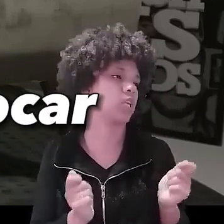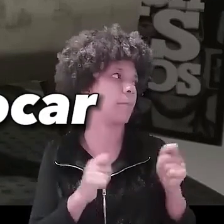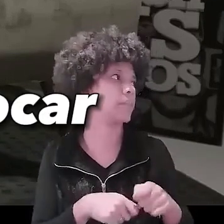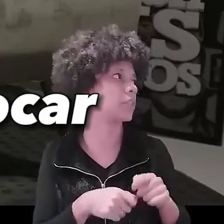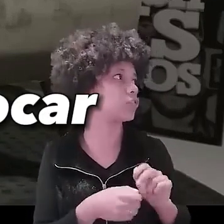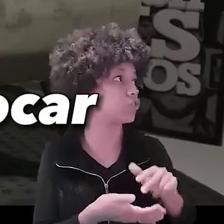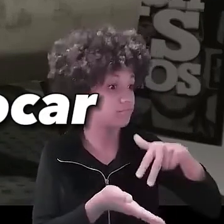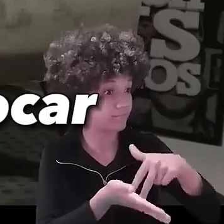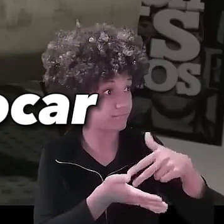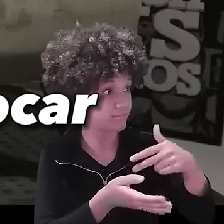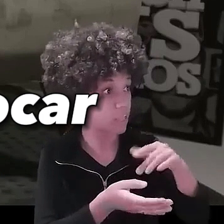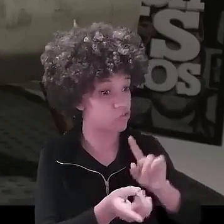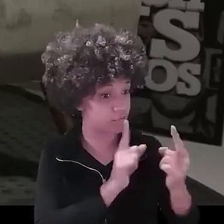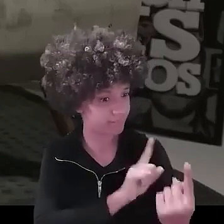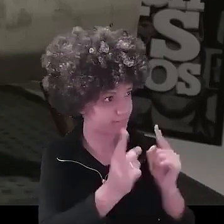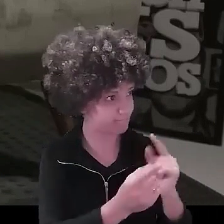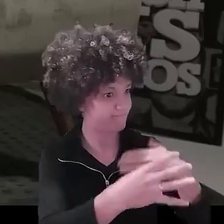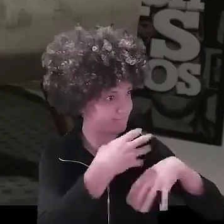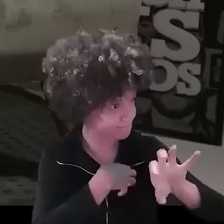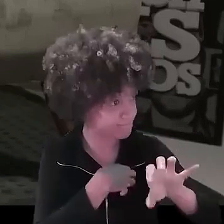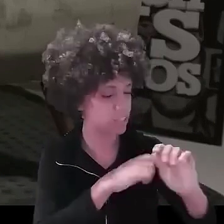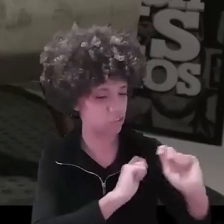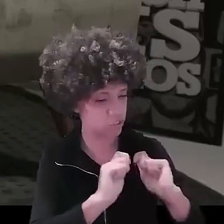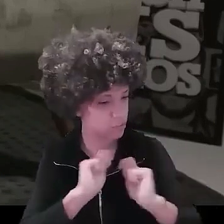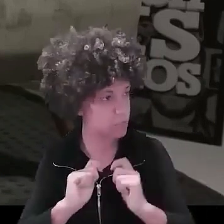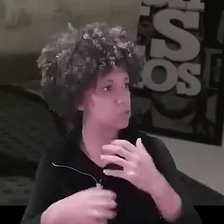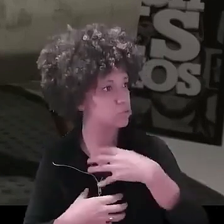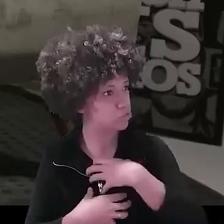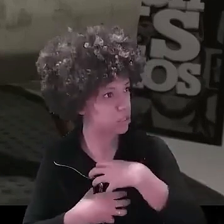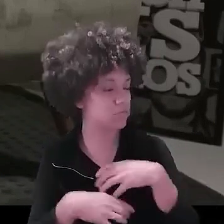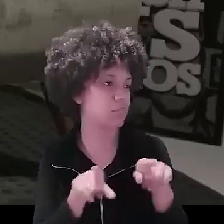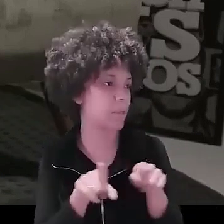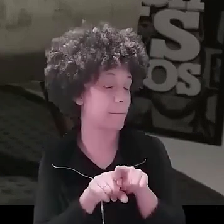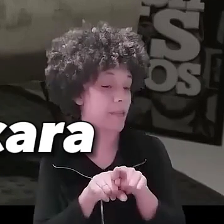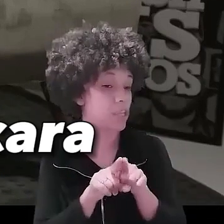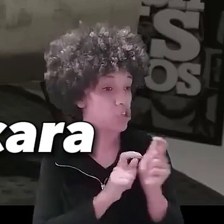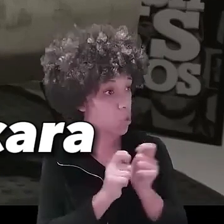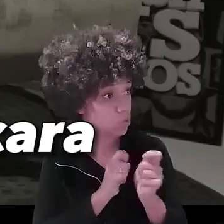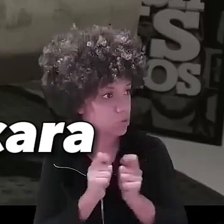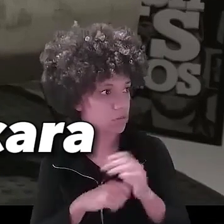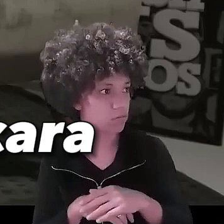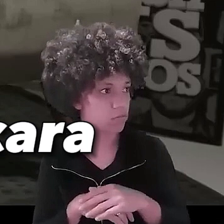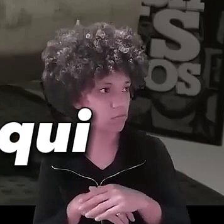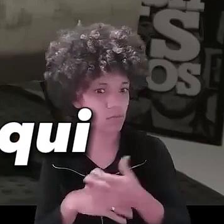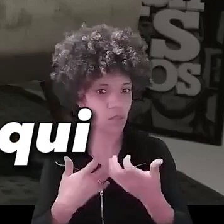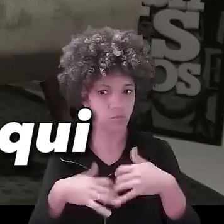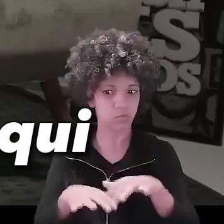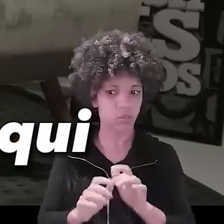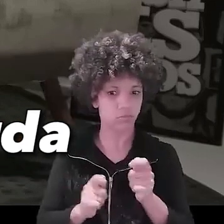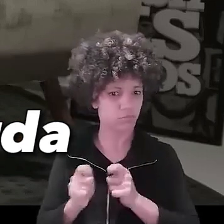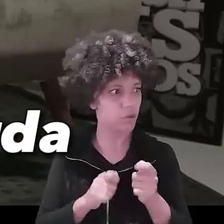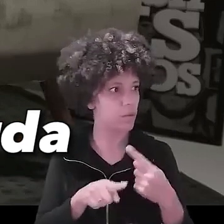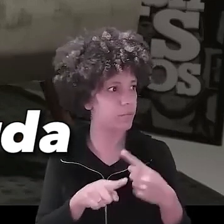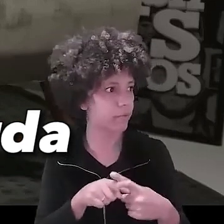essa capacidade de se colocar no lugar dos outros, ter controle empático, gerenciamento do seu comportamento, inibir o seu comportamento. Cara, eu não vou usar esse